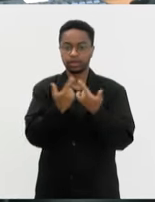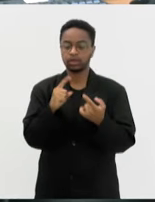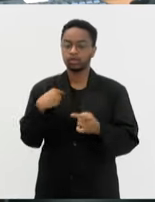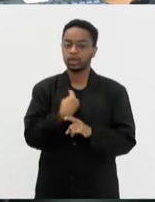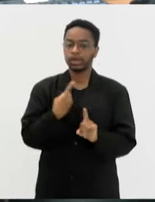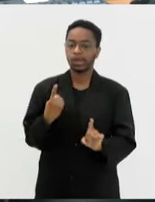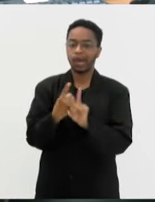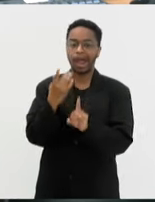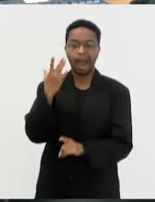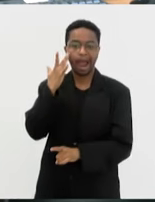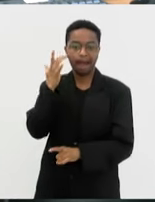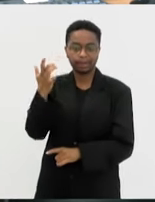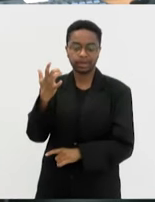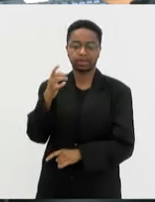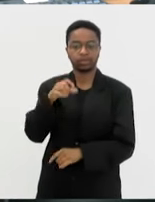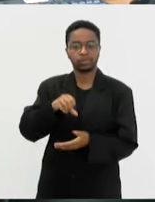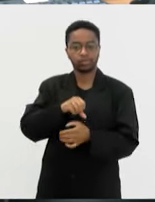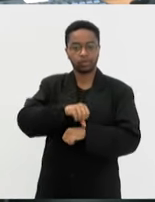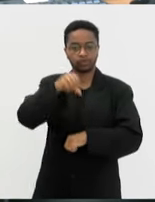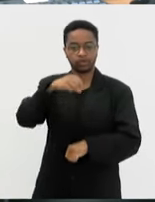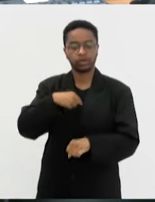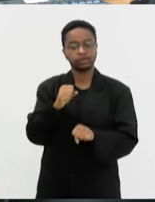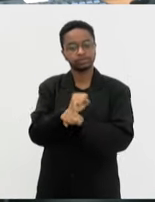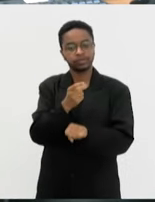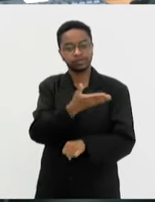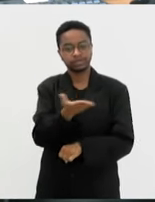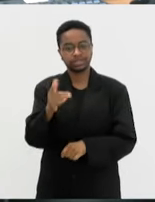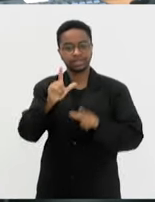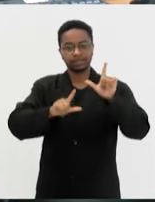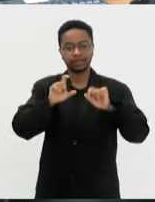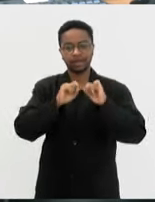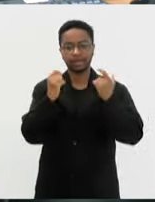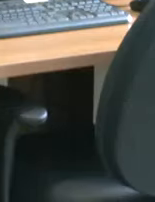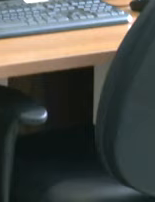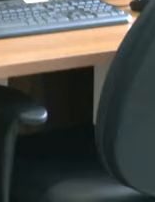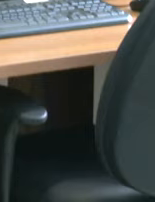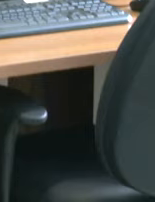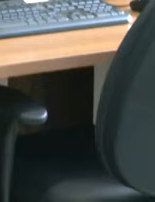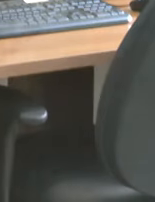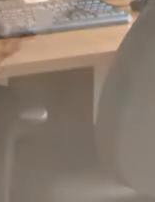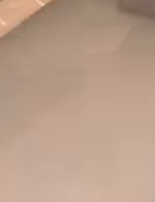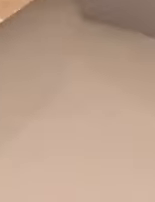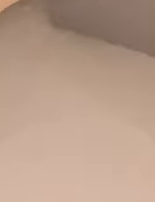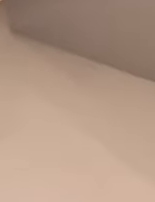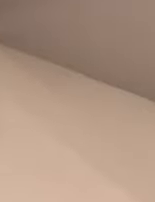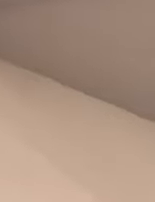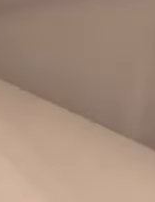amanhã às 9h. Vou te esperar. TV Alerge, o canal do povo. Até amanhã.